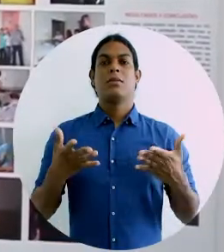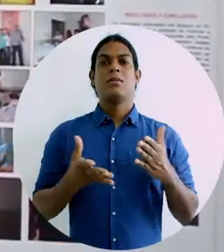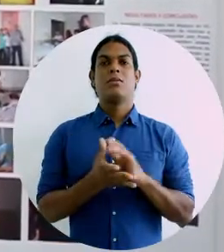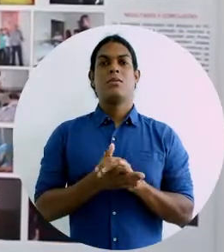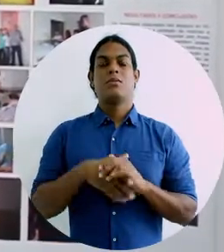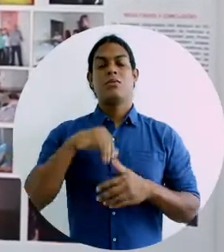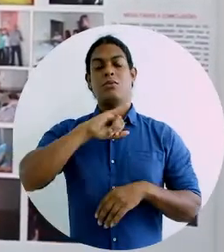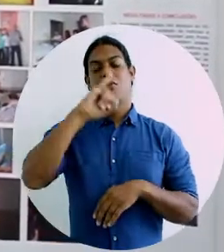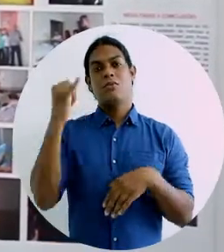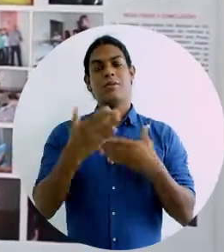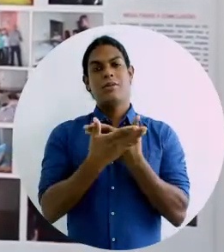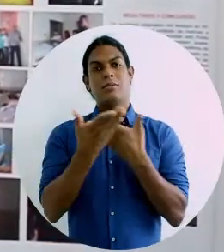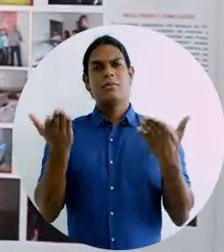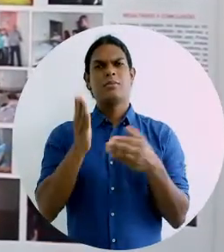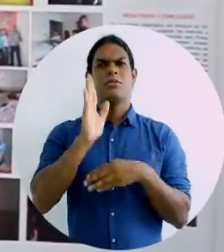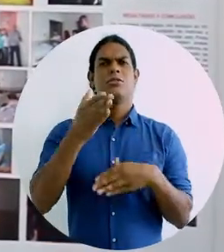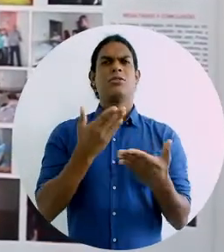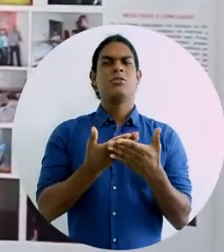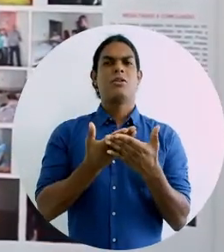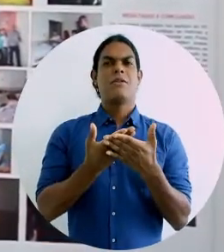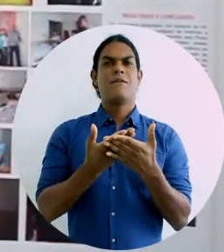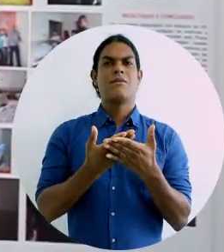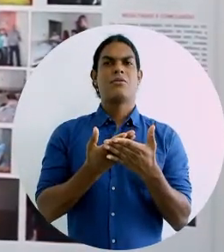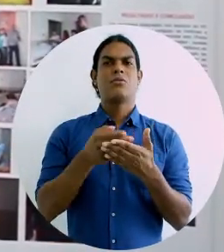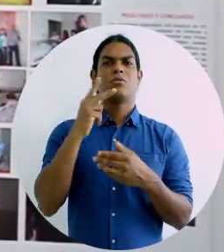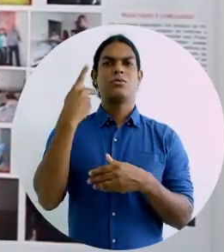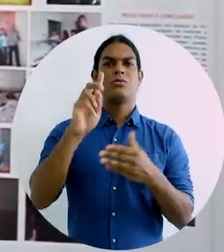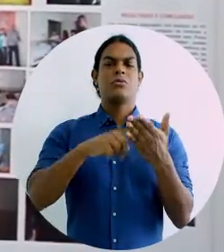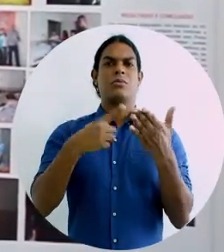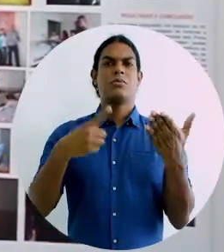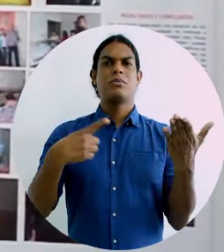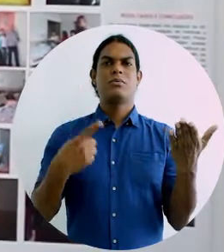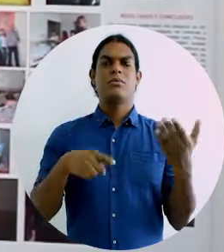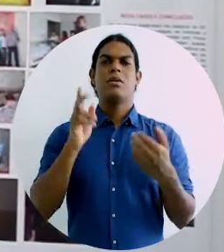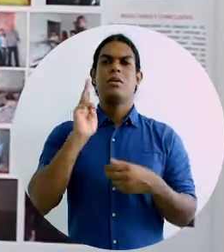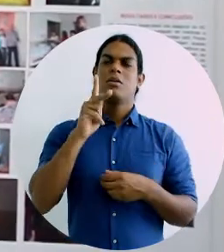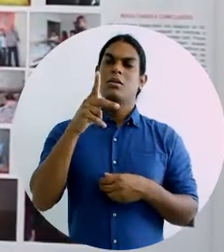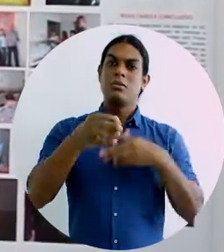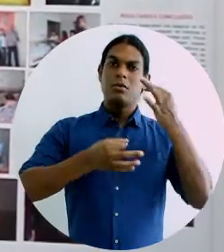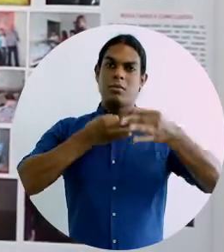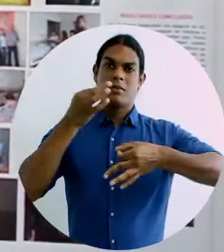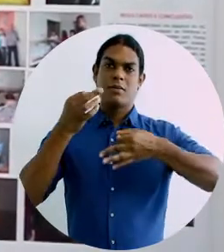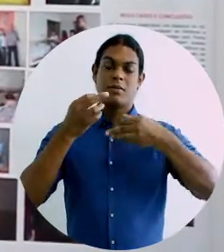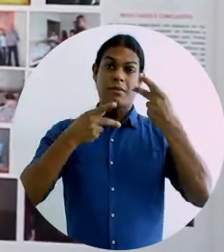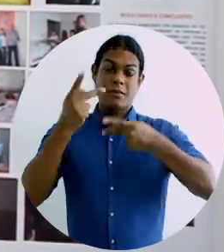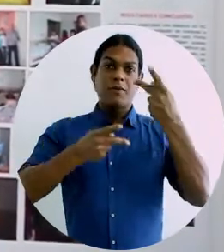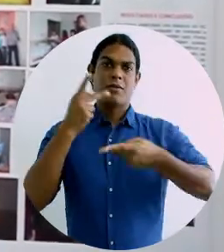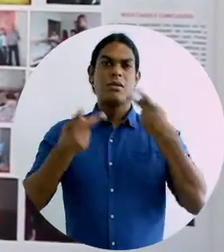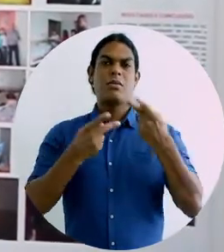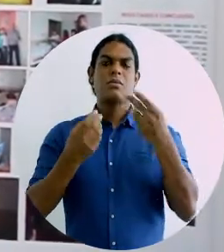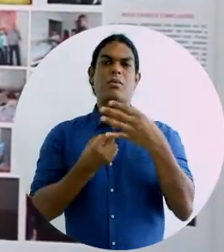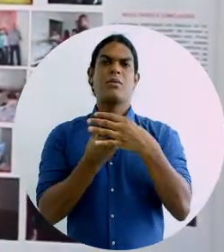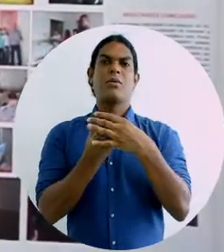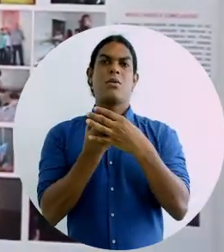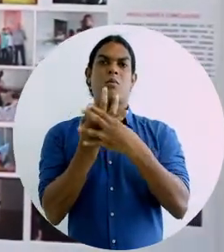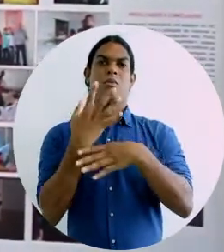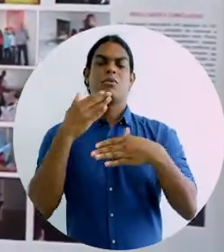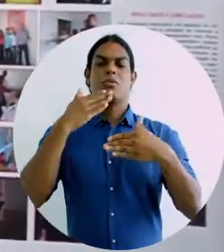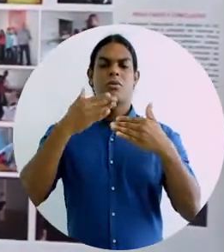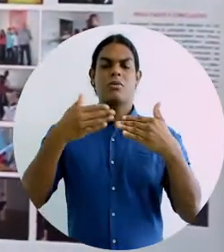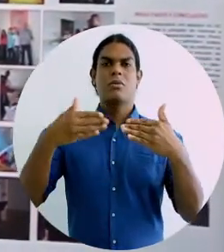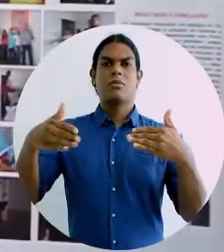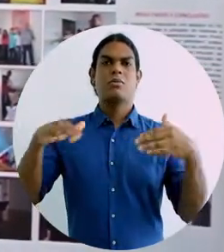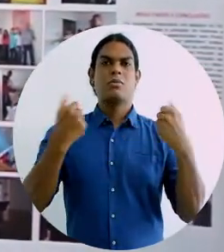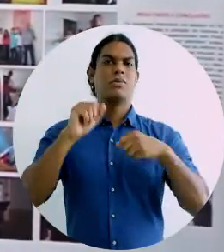Bom, olá alunos. Vocês viram no caderno que eu sempre friso que para se montar uma coleção você tem que